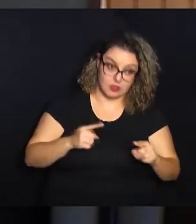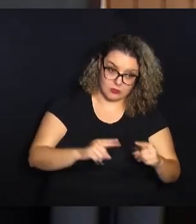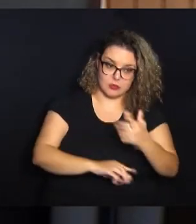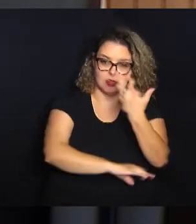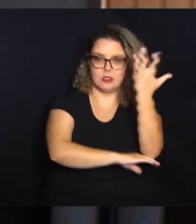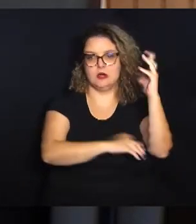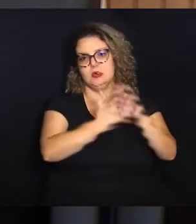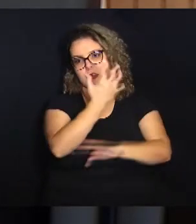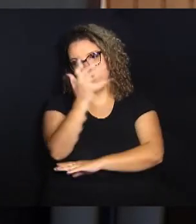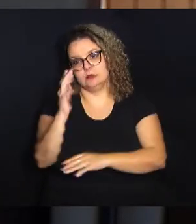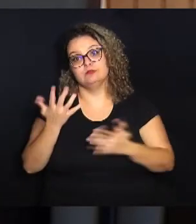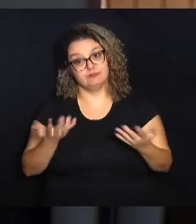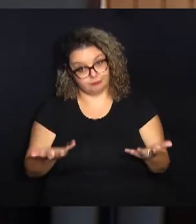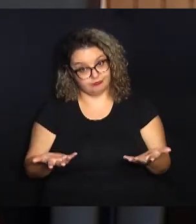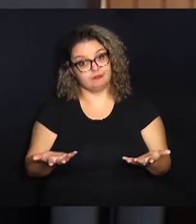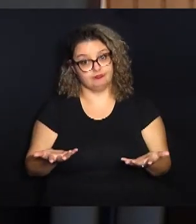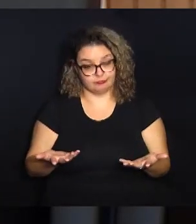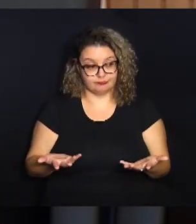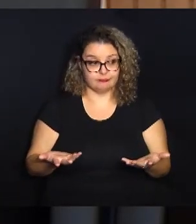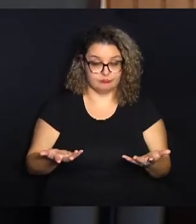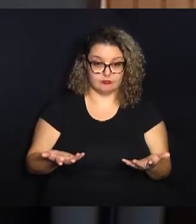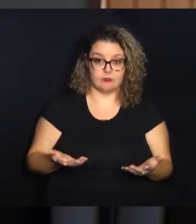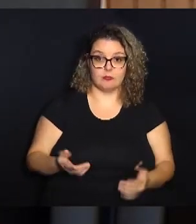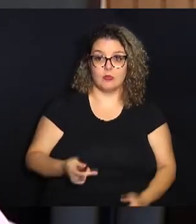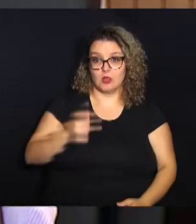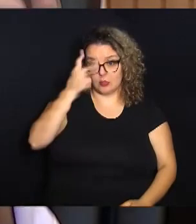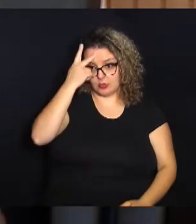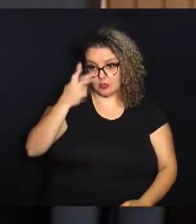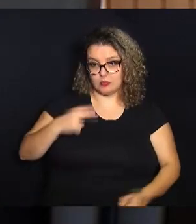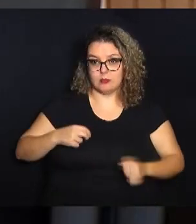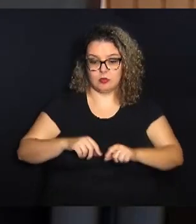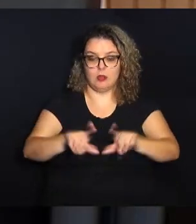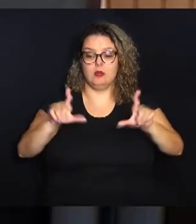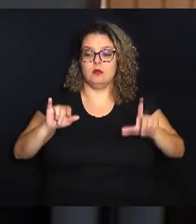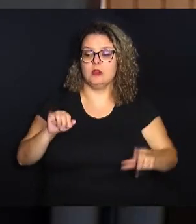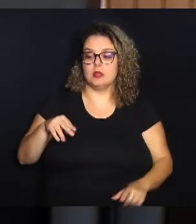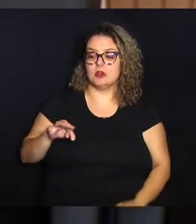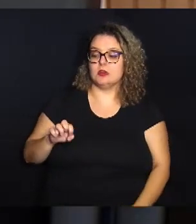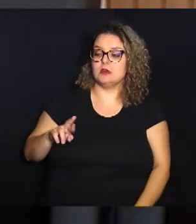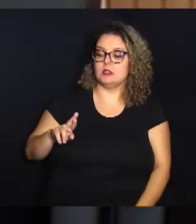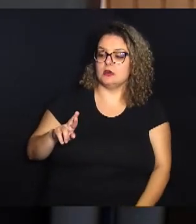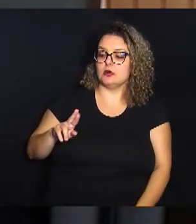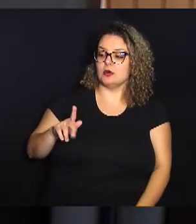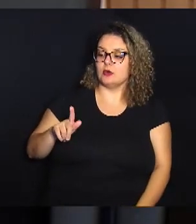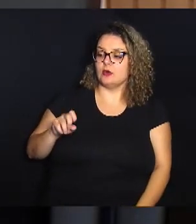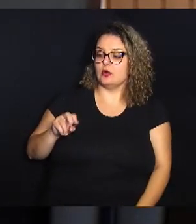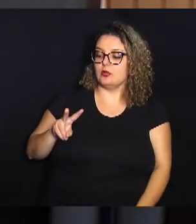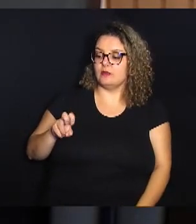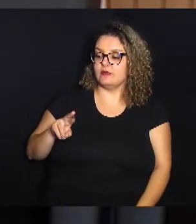né? O próprio painel intergovernamental